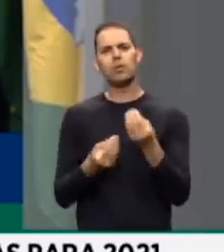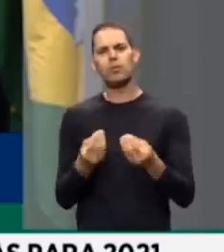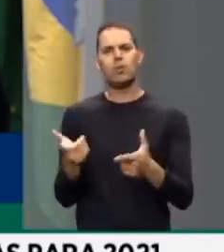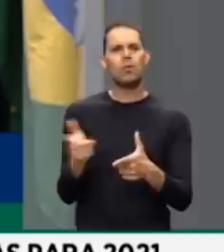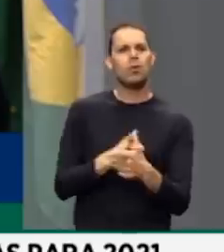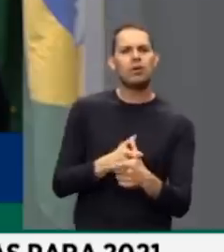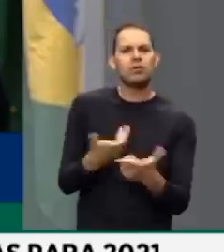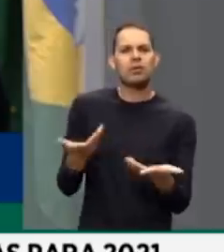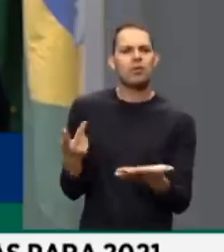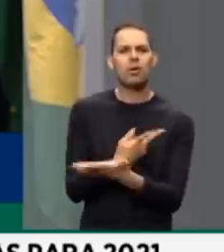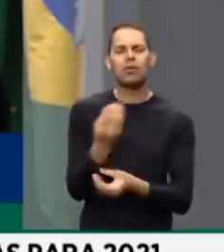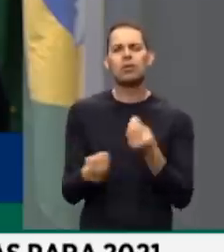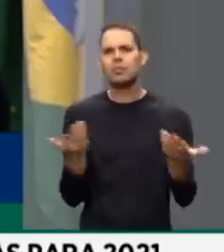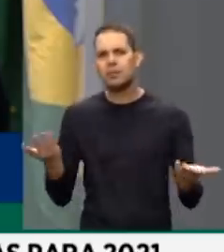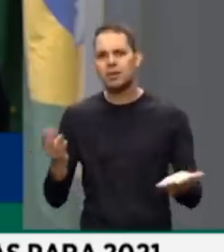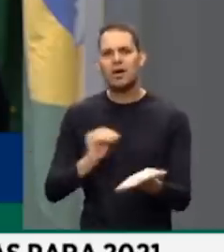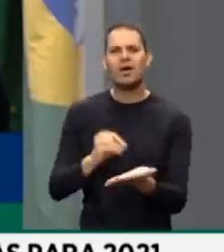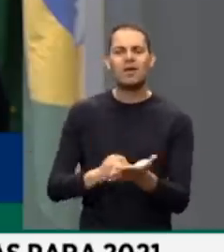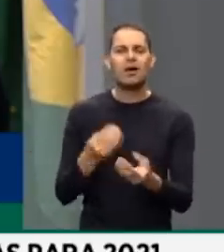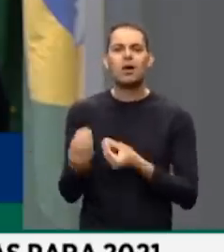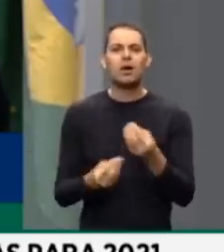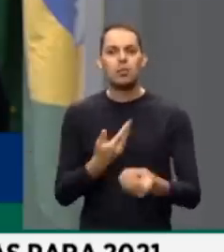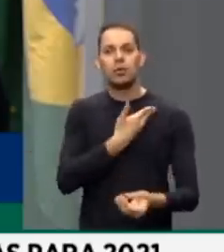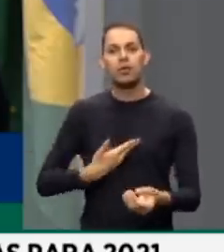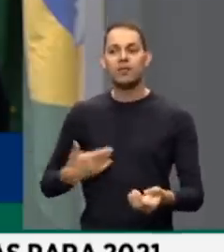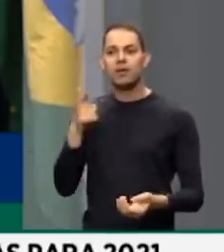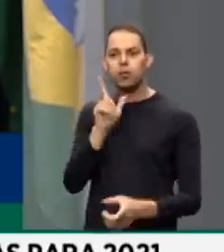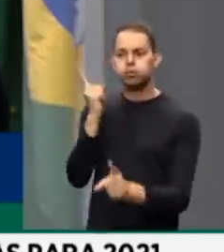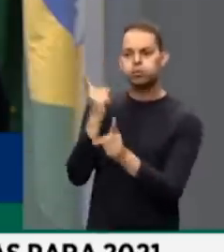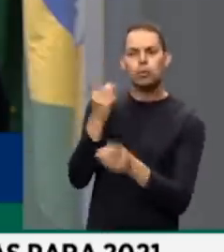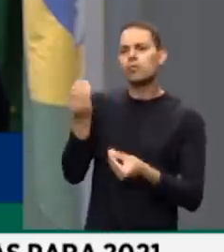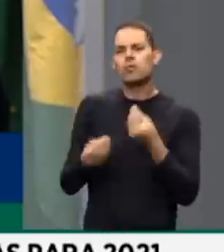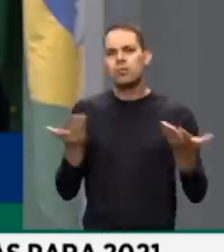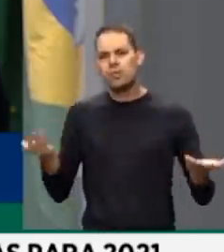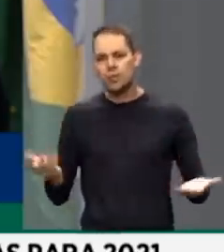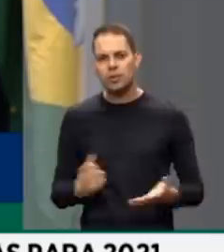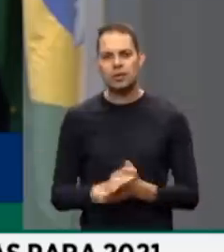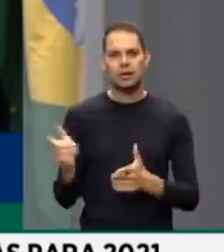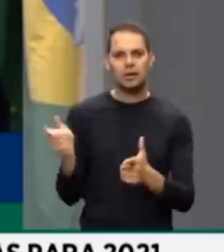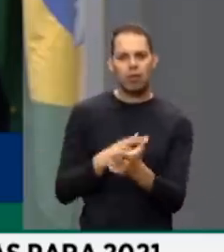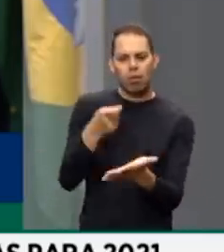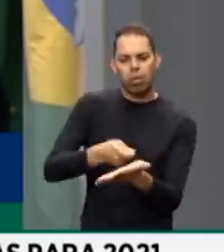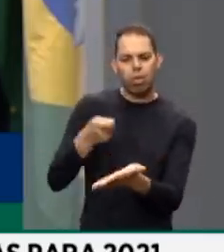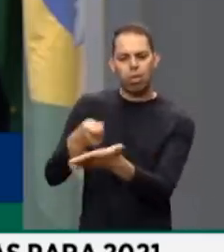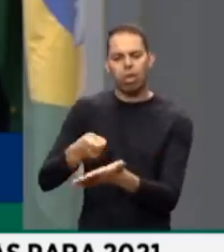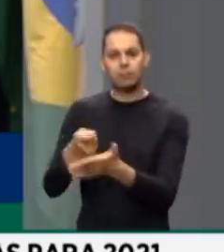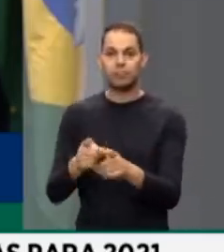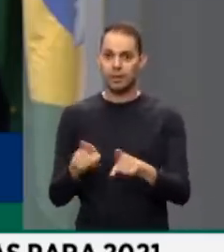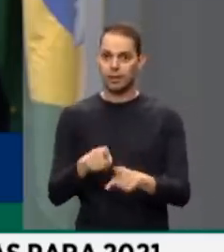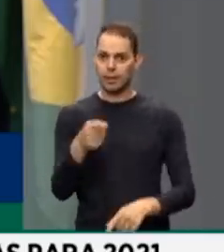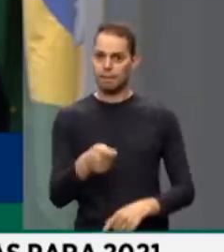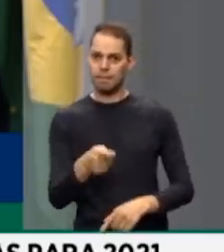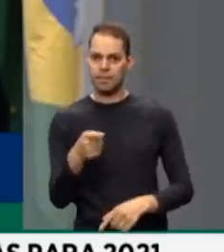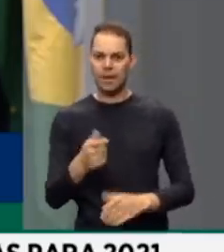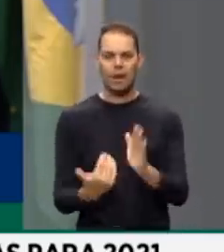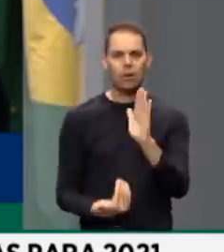rombo? Esses 100 bilhões de reais de déficit? De onde é que o governo tirou esse rombo? Despesas obrigatórias também,